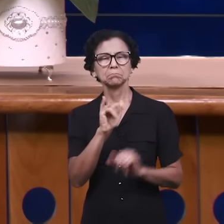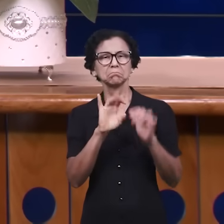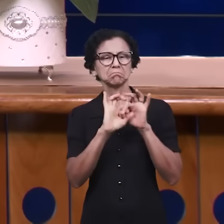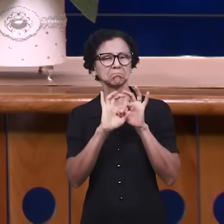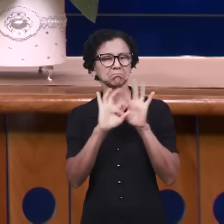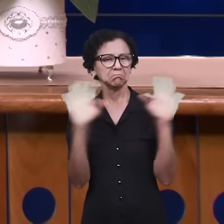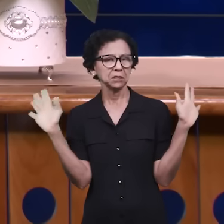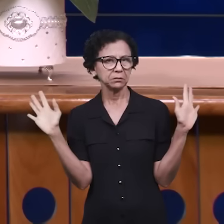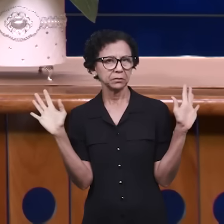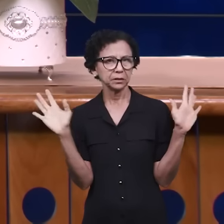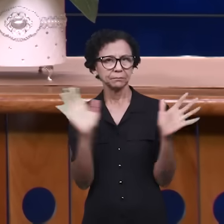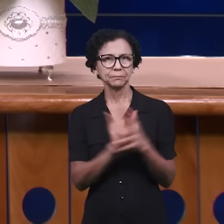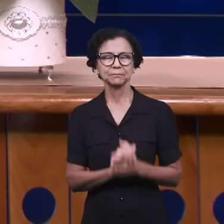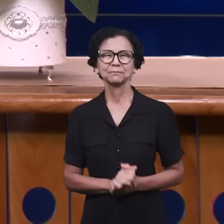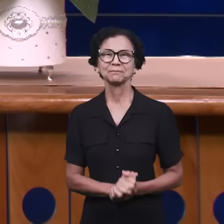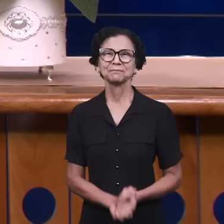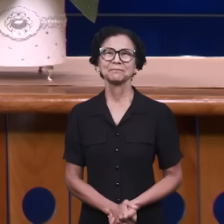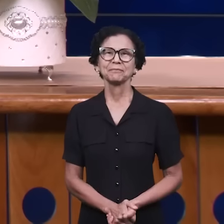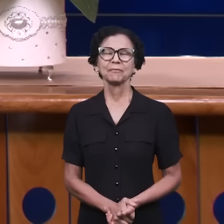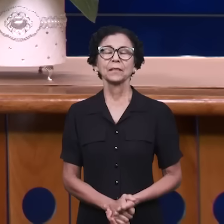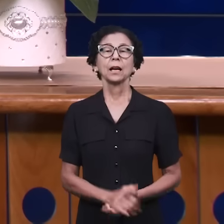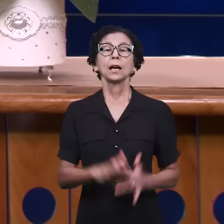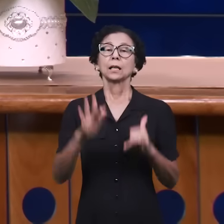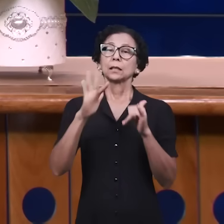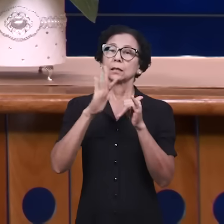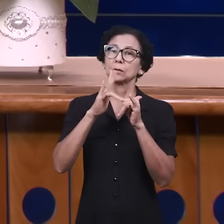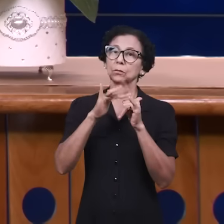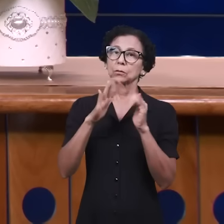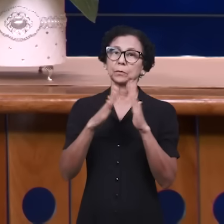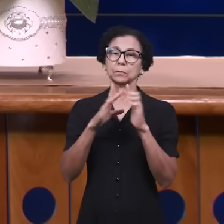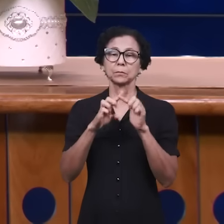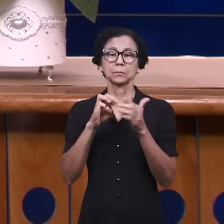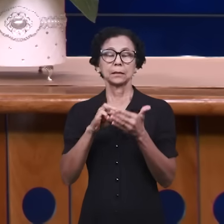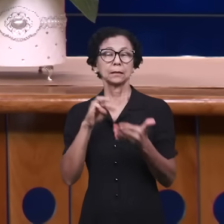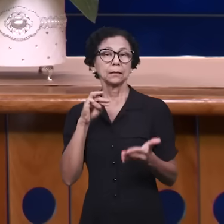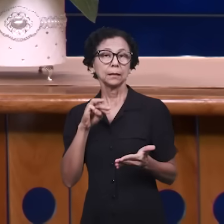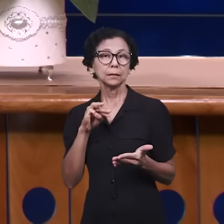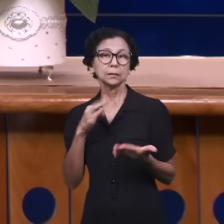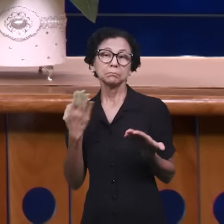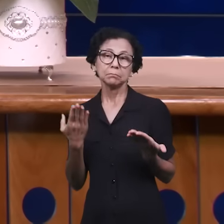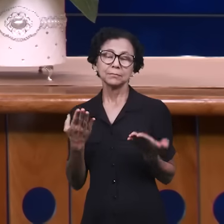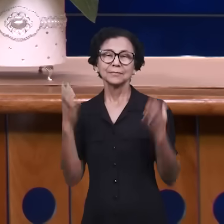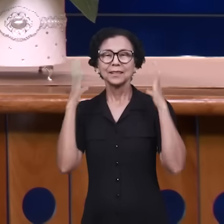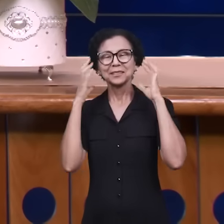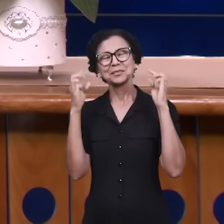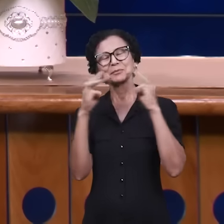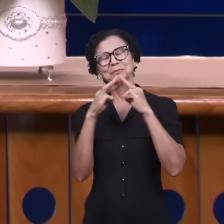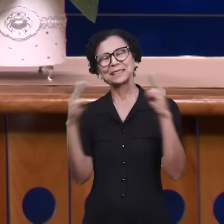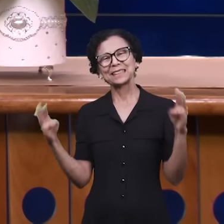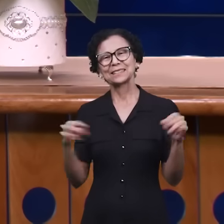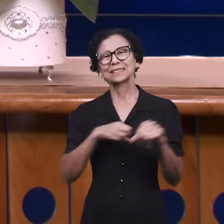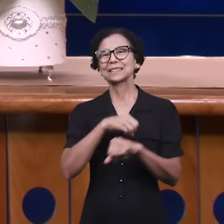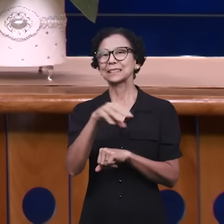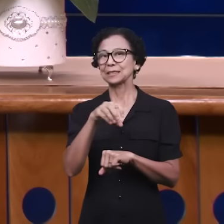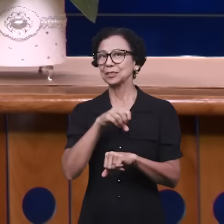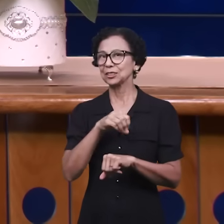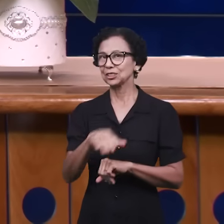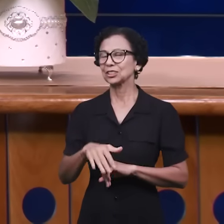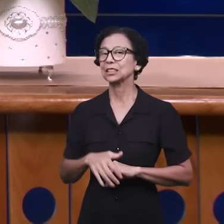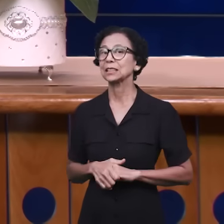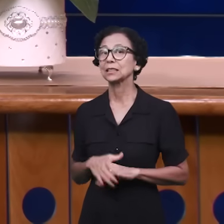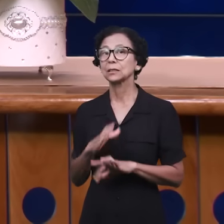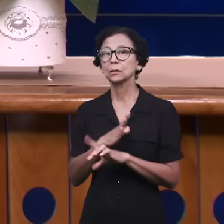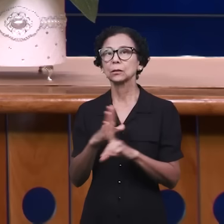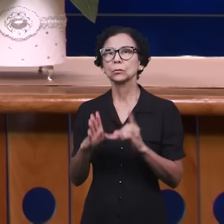Embratel, e também pelo nosso canal no YouTube, canal da Igreja Cristã Maranata no YouTube, e através da Rádio Manaim, estamos transmitindo para você agora